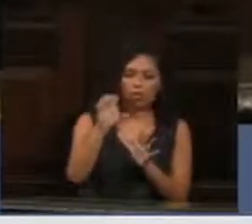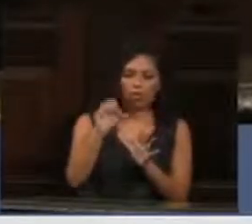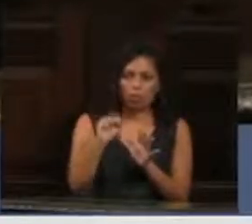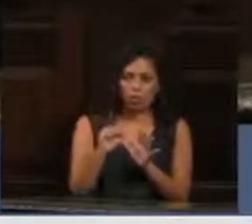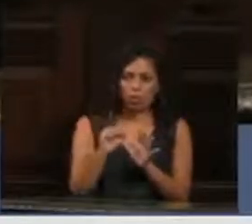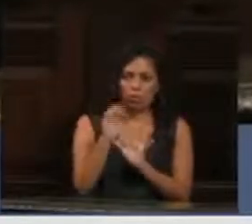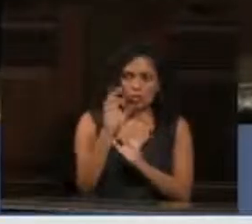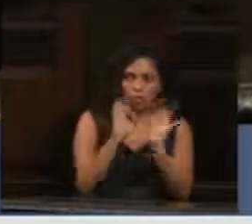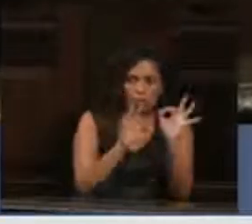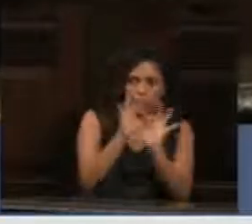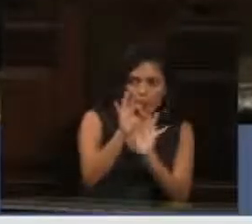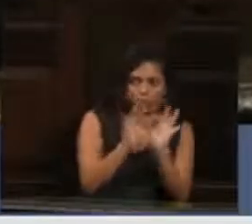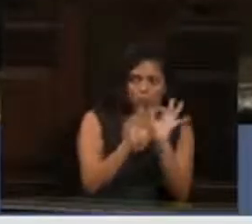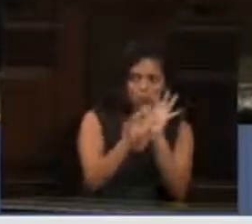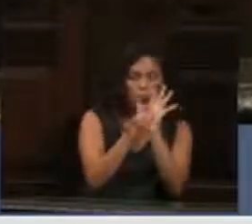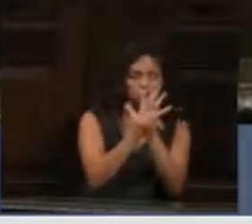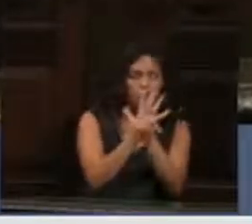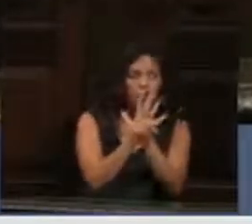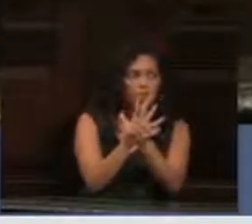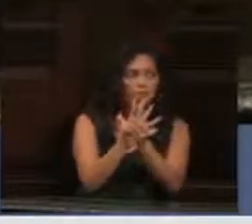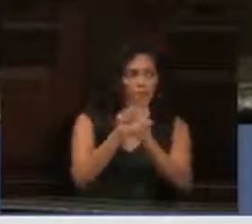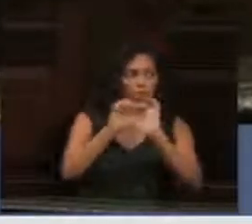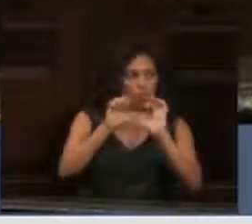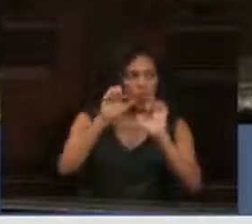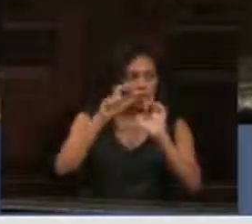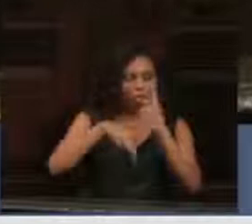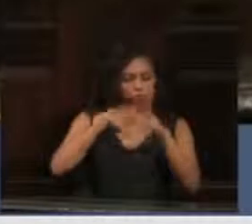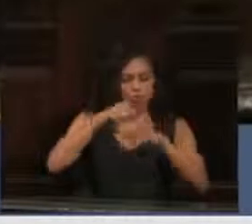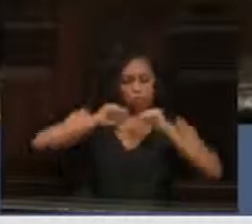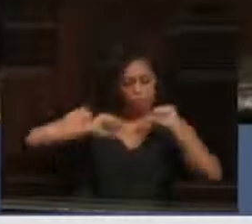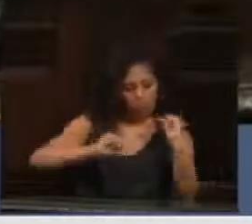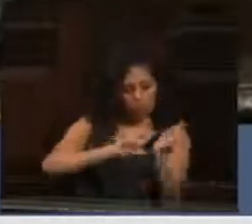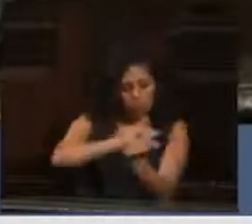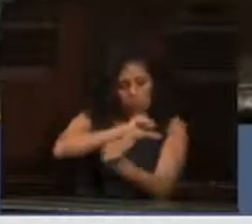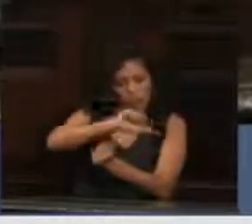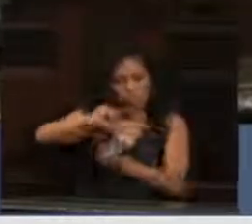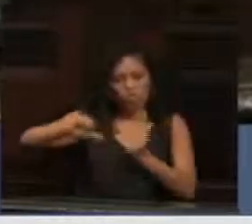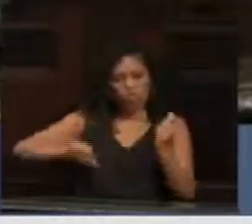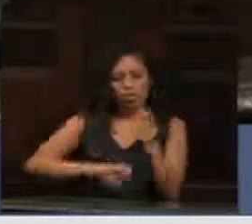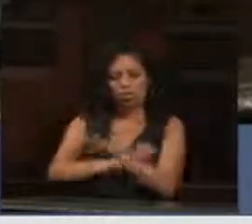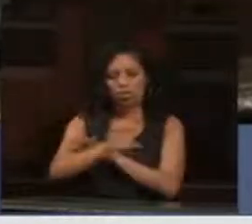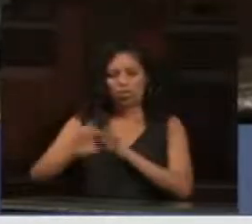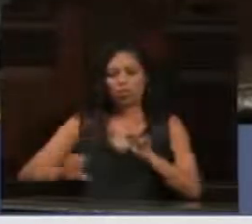Levy, que prepara a modelagem da privatização da SEDAI.